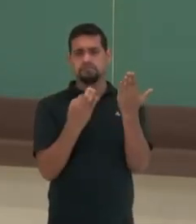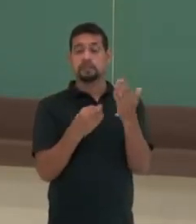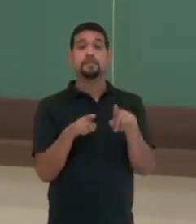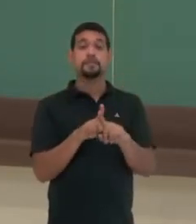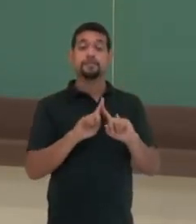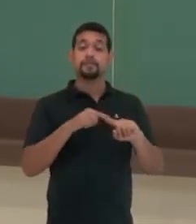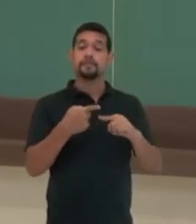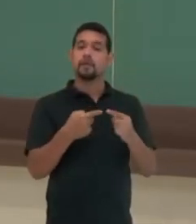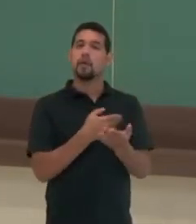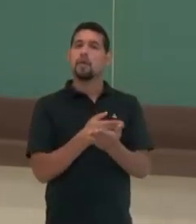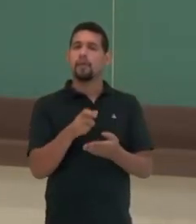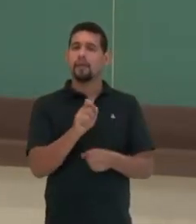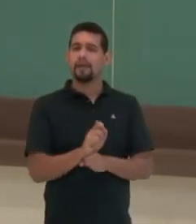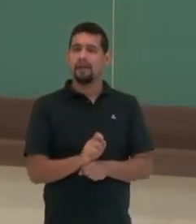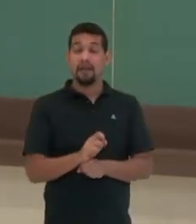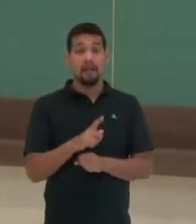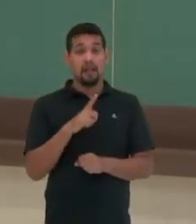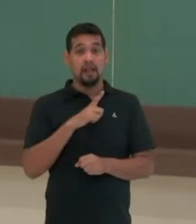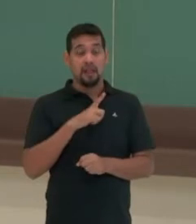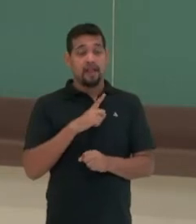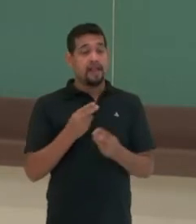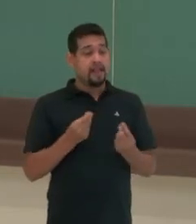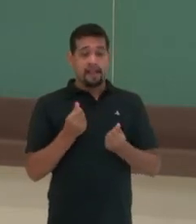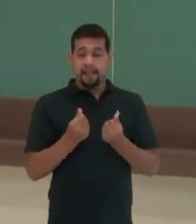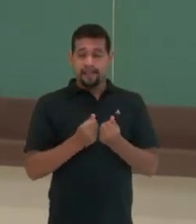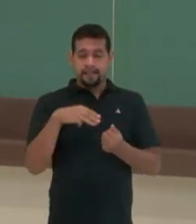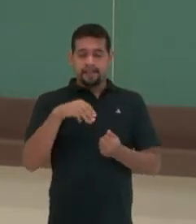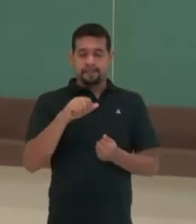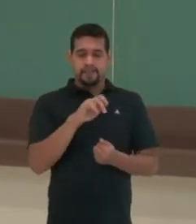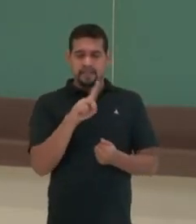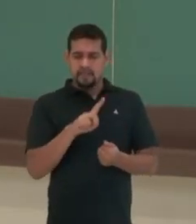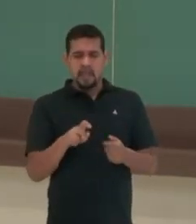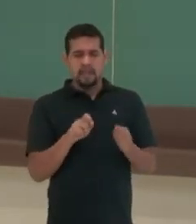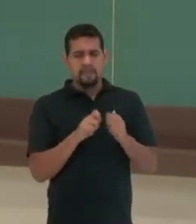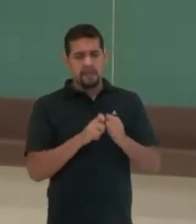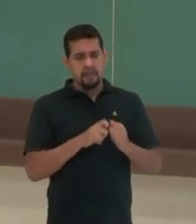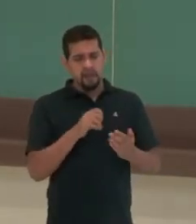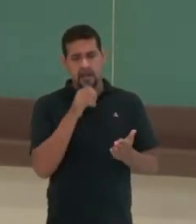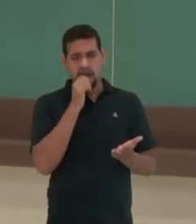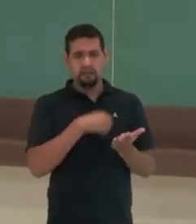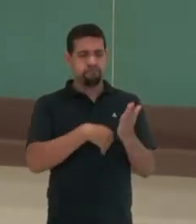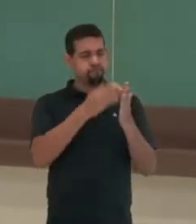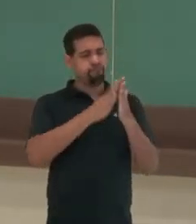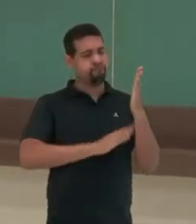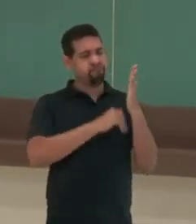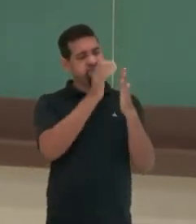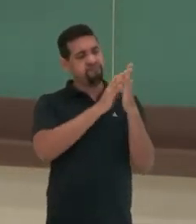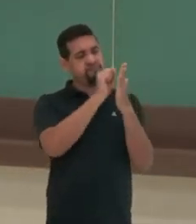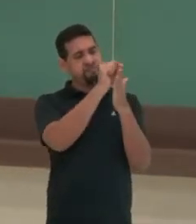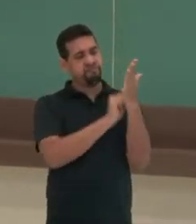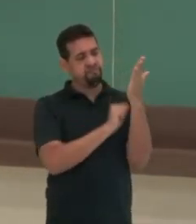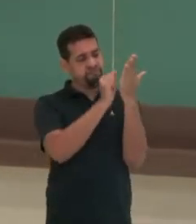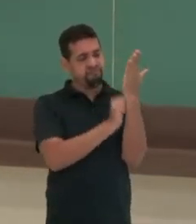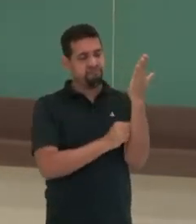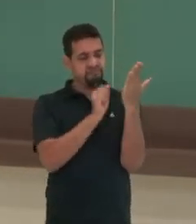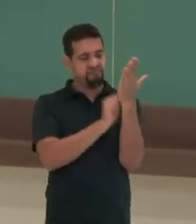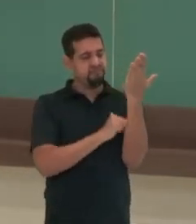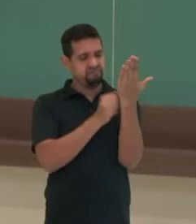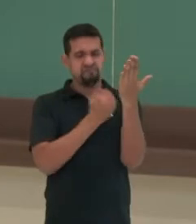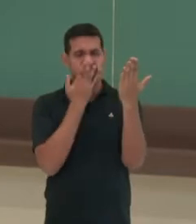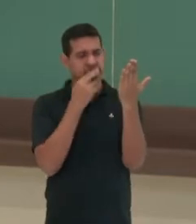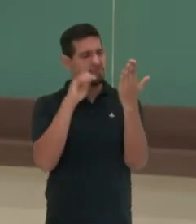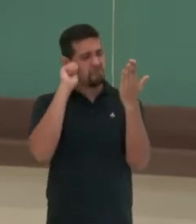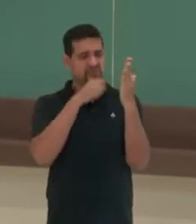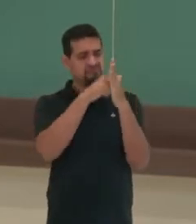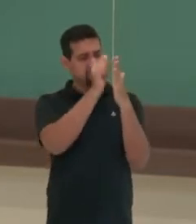e daí você vai ter, né, essa matriz para você passar a borracha ali embebida em tinta e